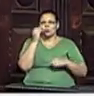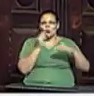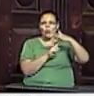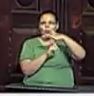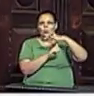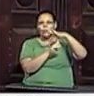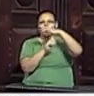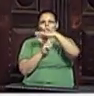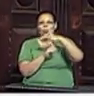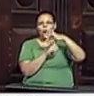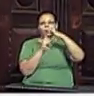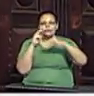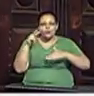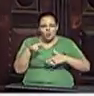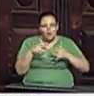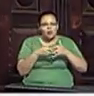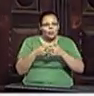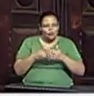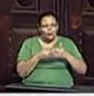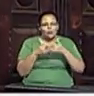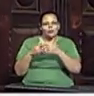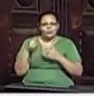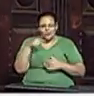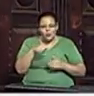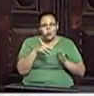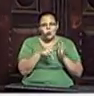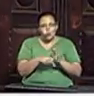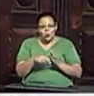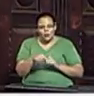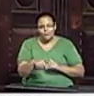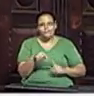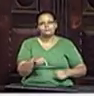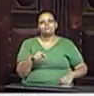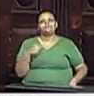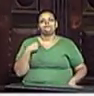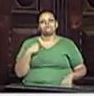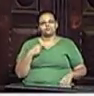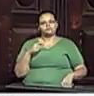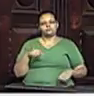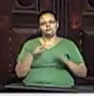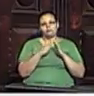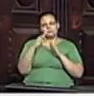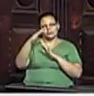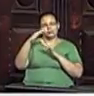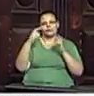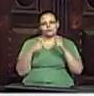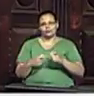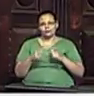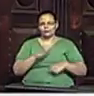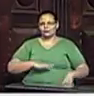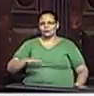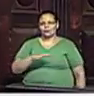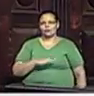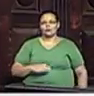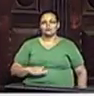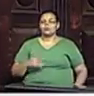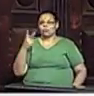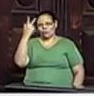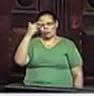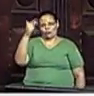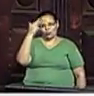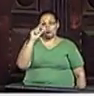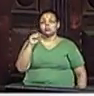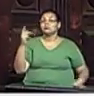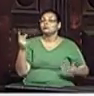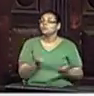um caminhão sendo saqueado, que chegou e sendo saqueado numa dessas comunidades. Num estado normal, o que